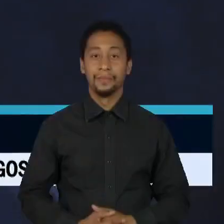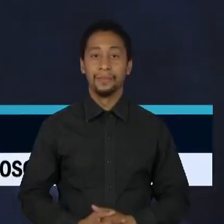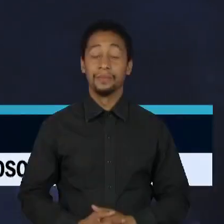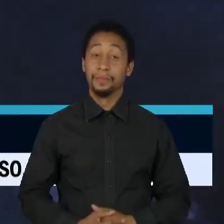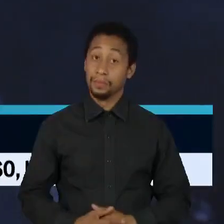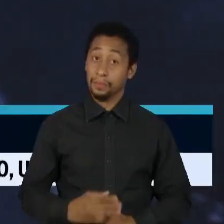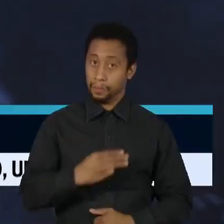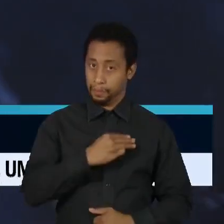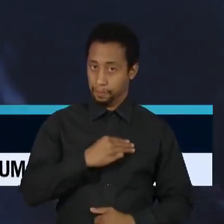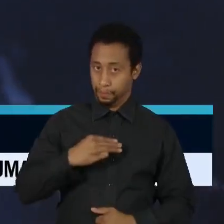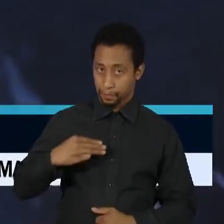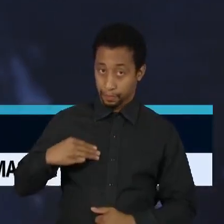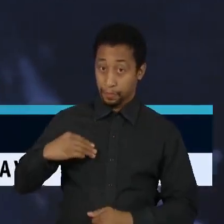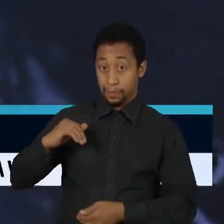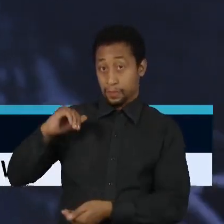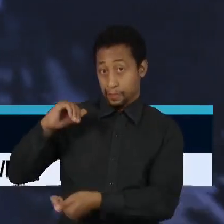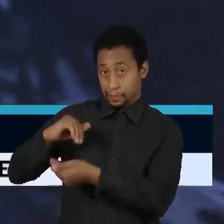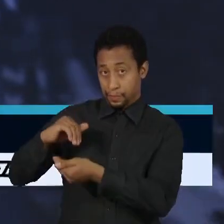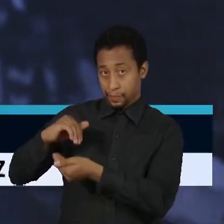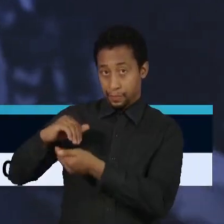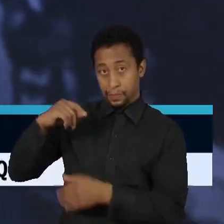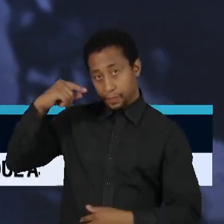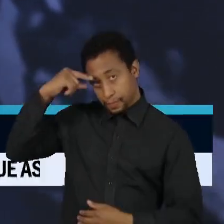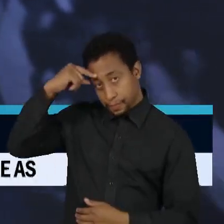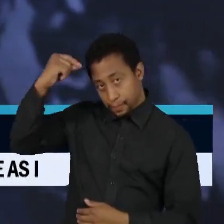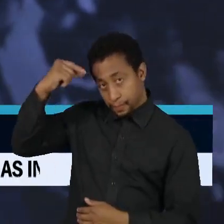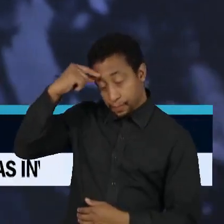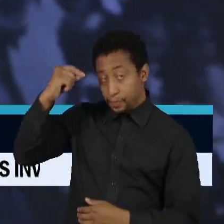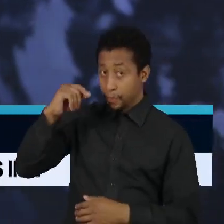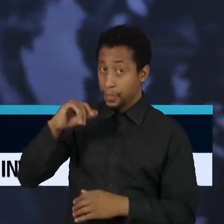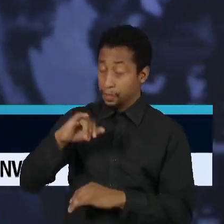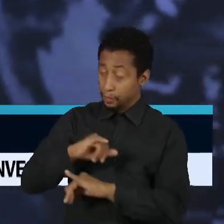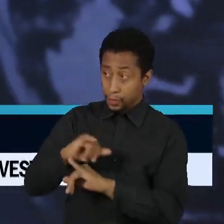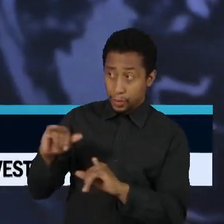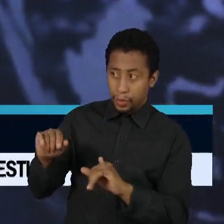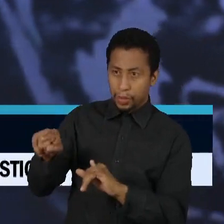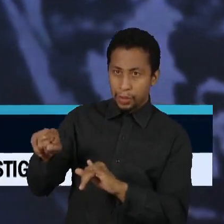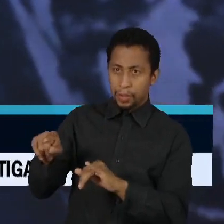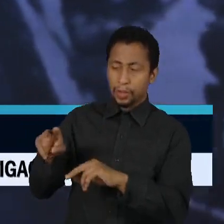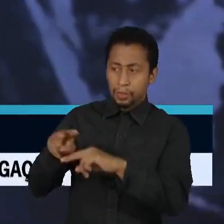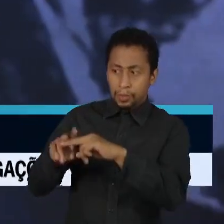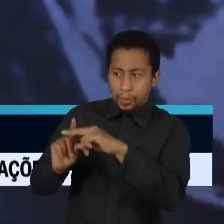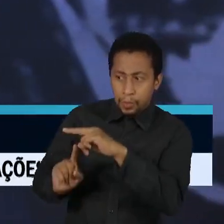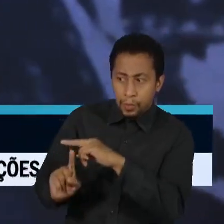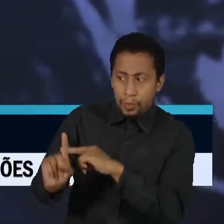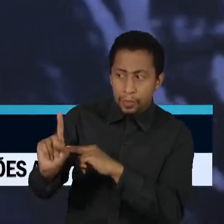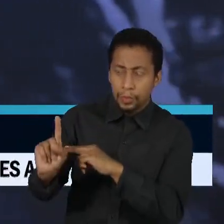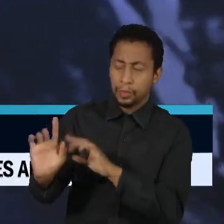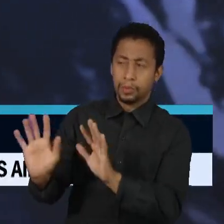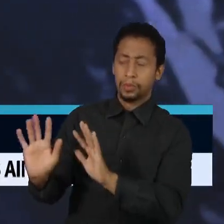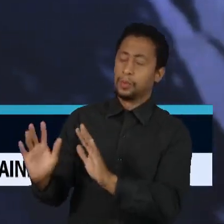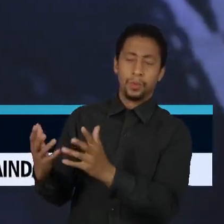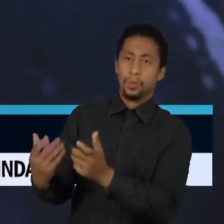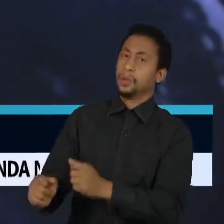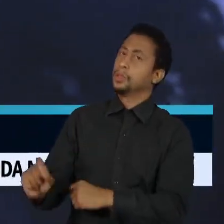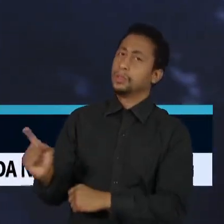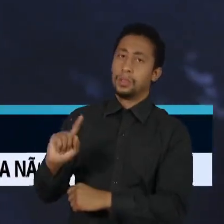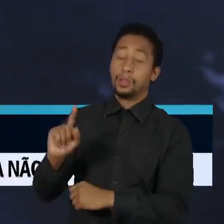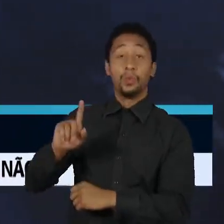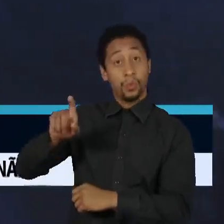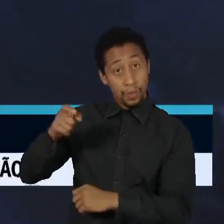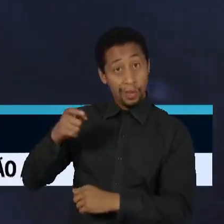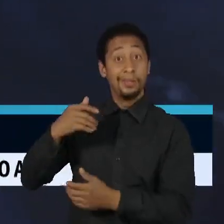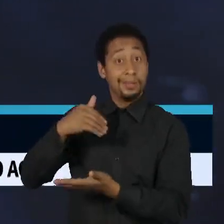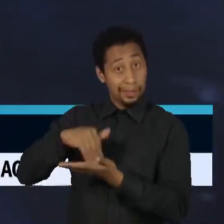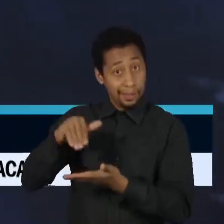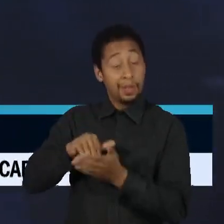o Ministro do Supremo Tribunal Federal Luiz Roberto Barroso negou o pedido de soltura feito pela defesa do ex-secretário de segurança do